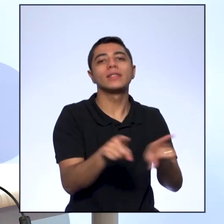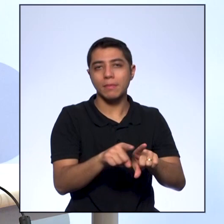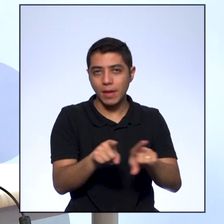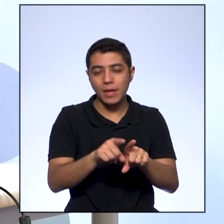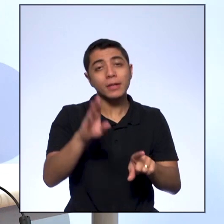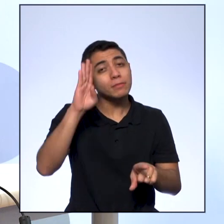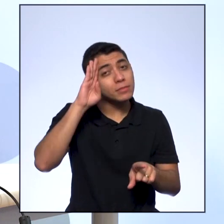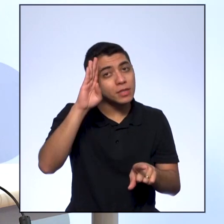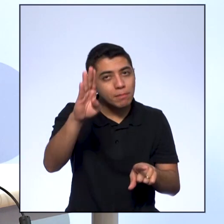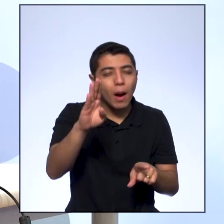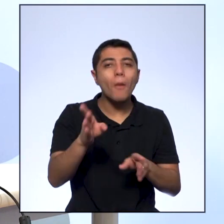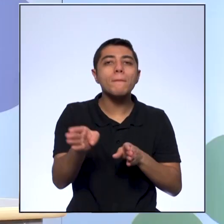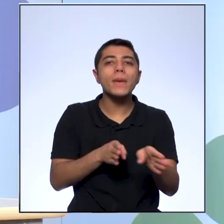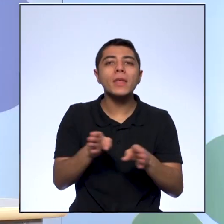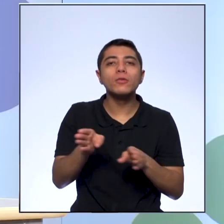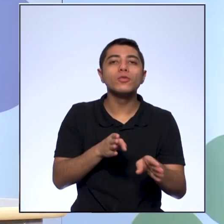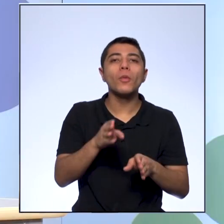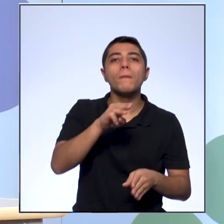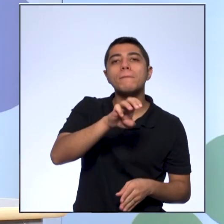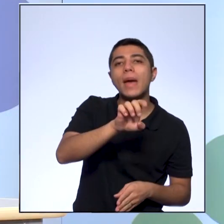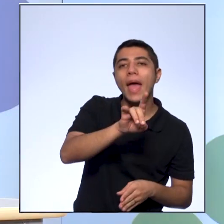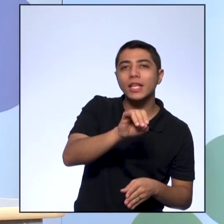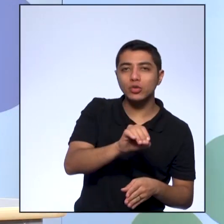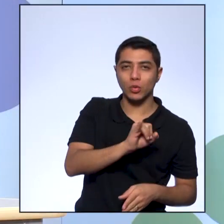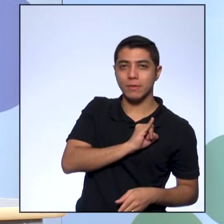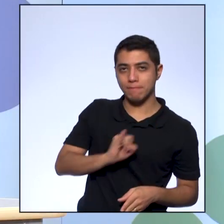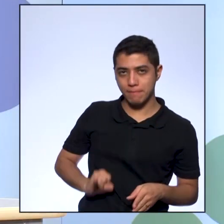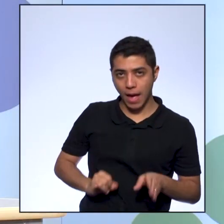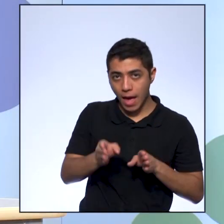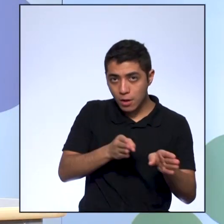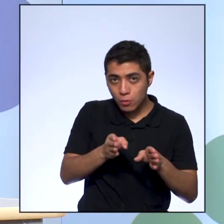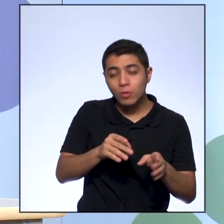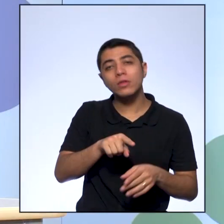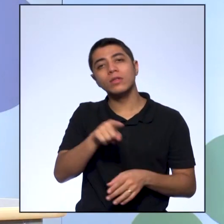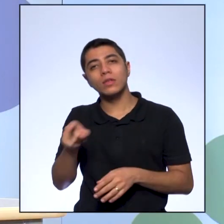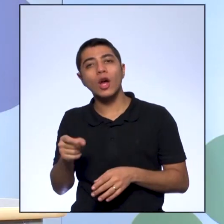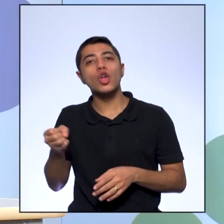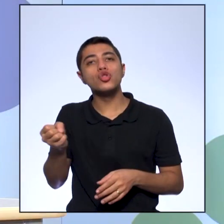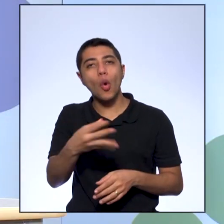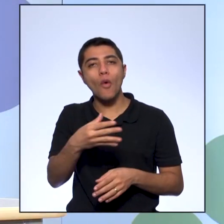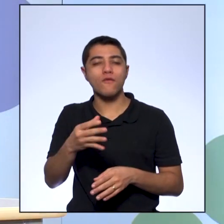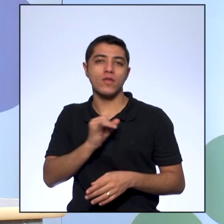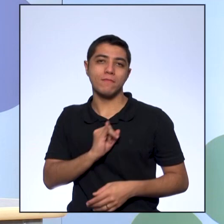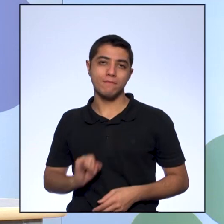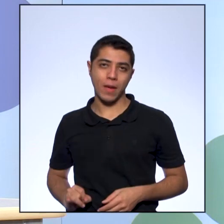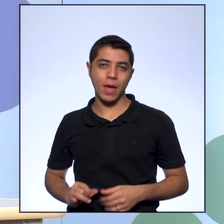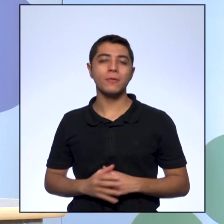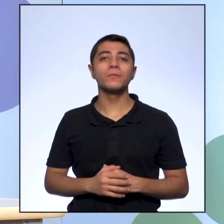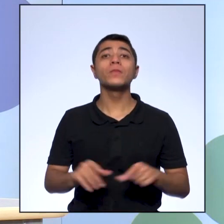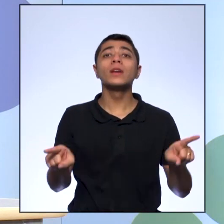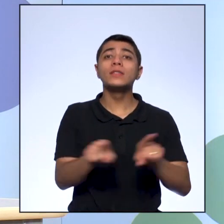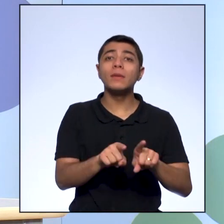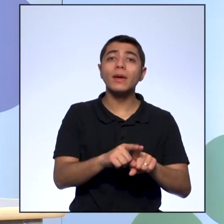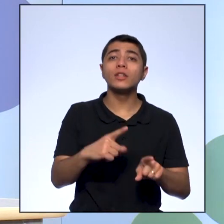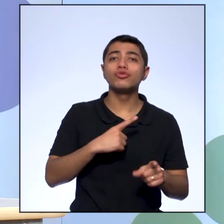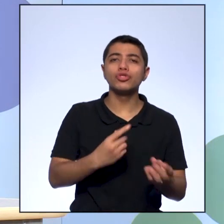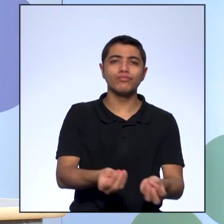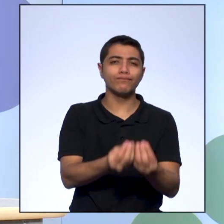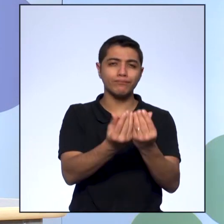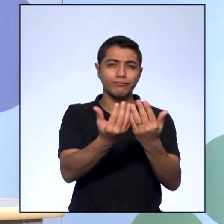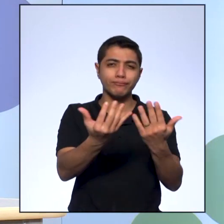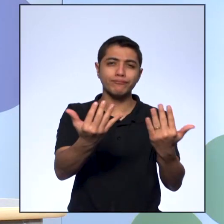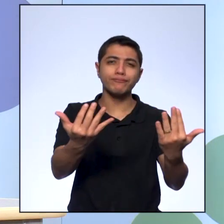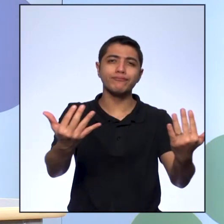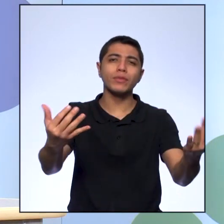colonialismo. Nós também tínhamos aí algumas ervas, né, algumas especiarias, a madeira para as embarcações e também